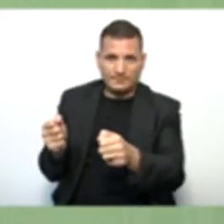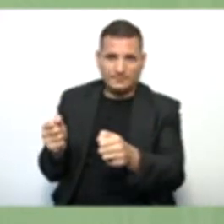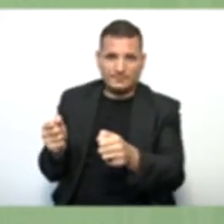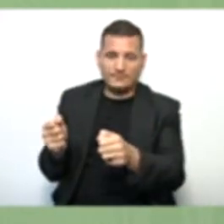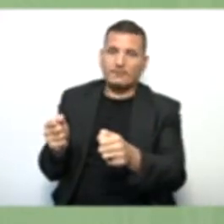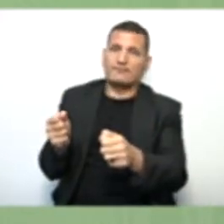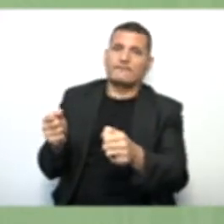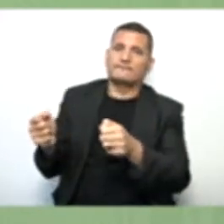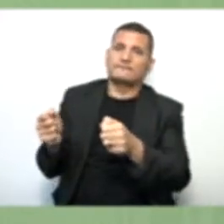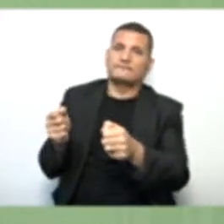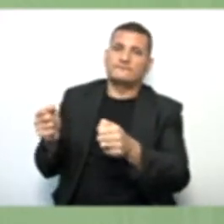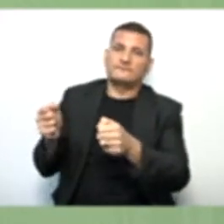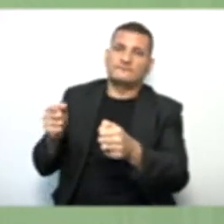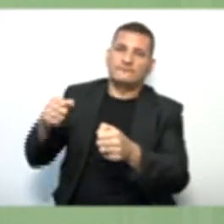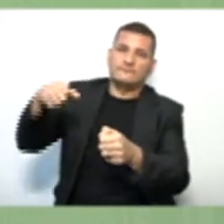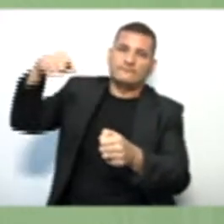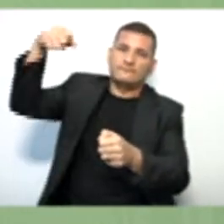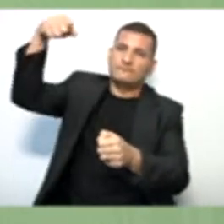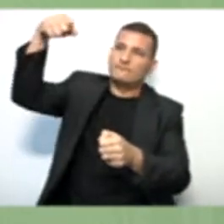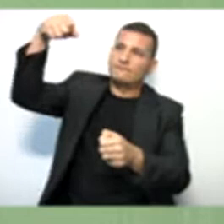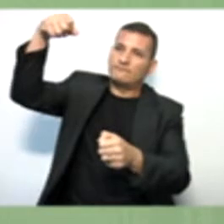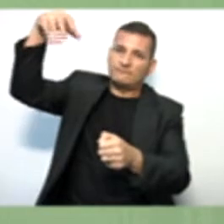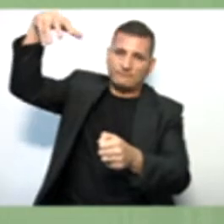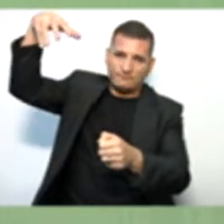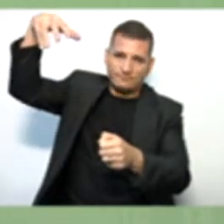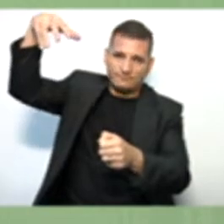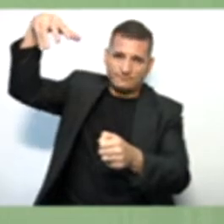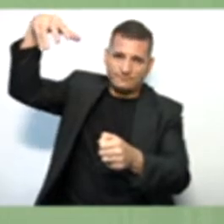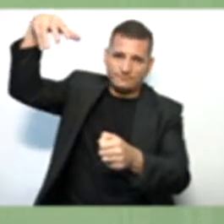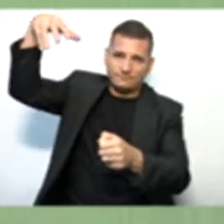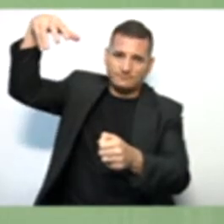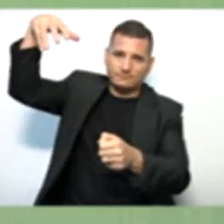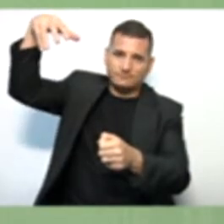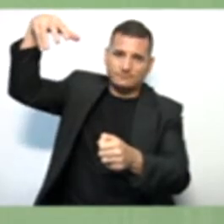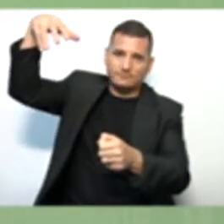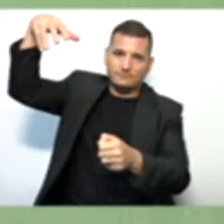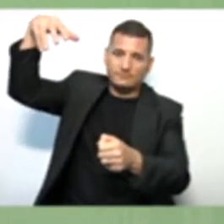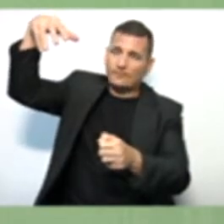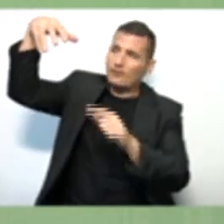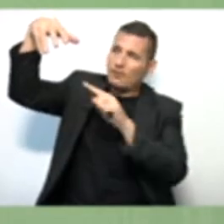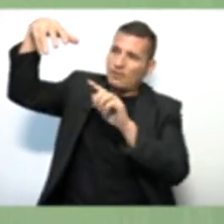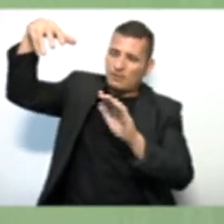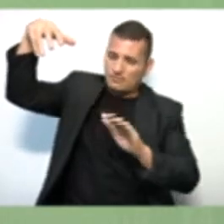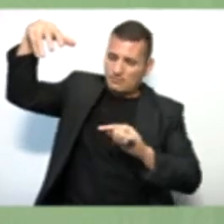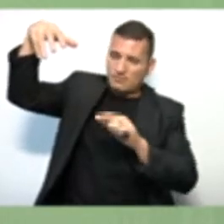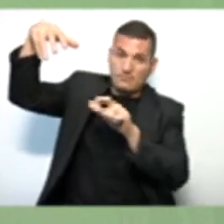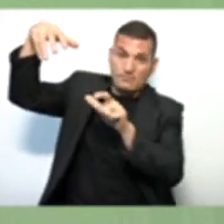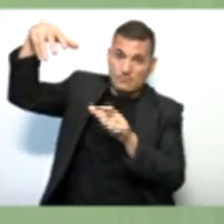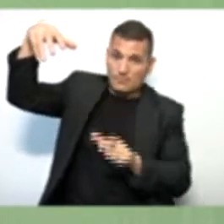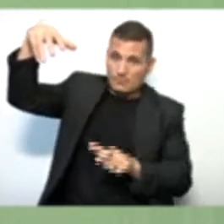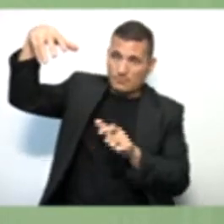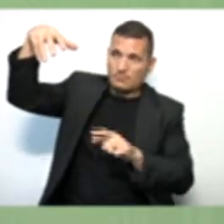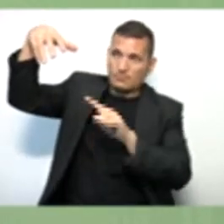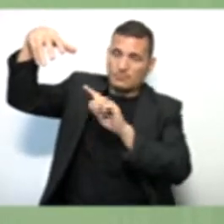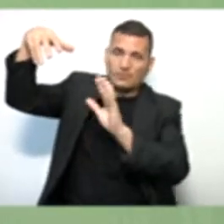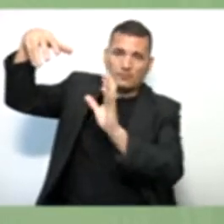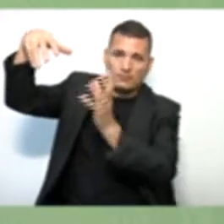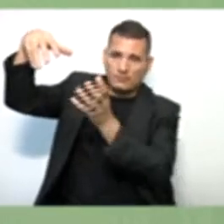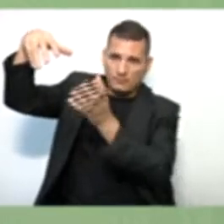Posicione a escada embaixo da lâmpada, tá? Quando eu falo aqui embaixo da lâmpada, gente, é embaixo da lâmpada que você quer trocar, tá